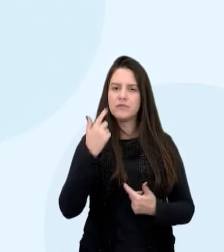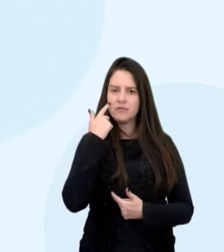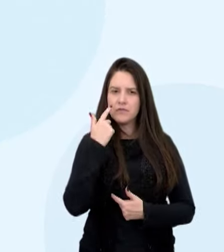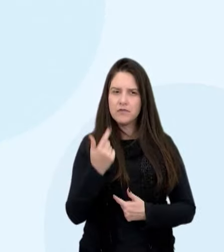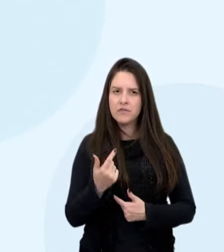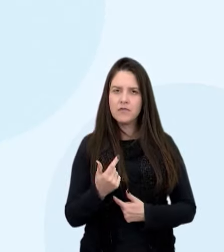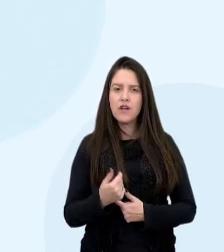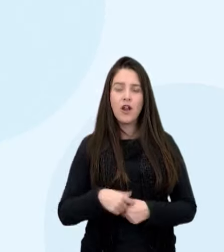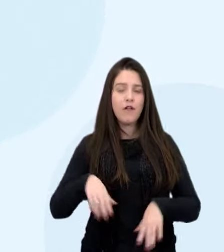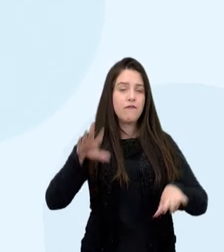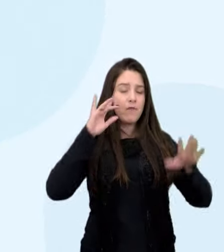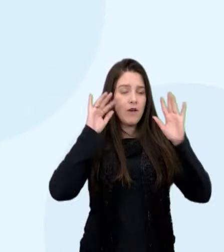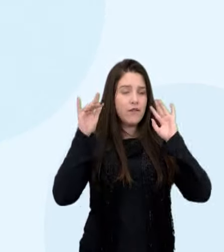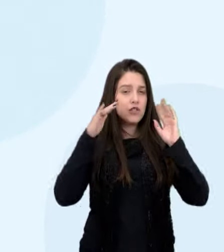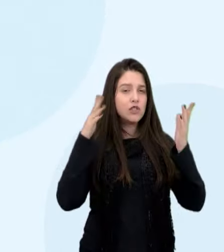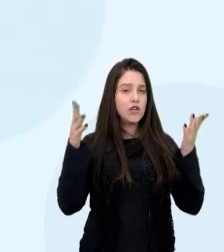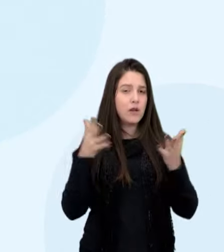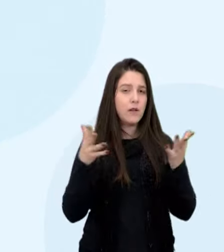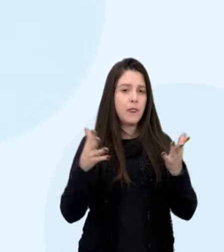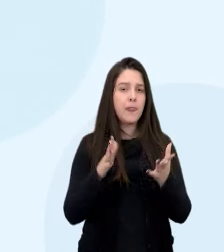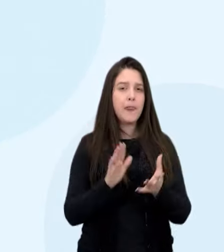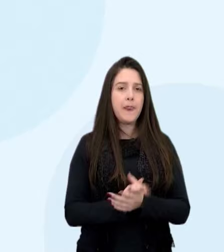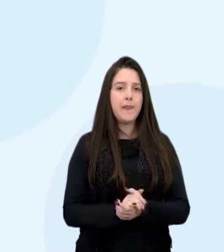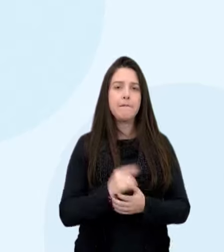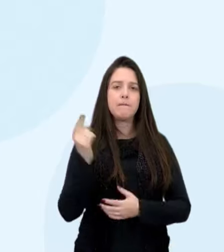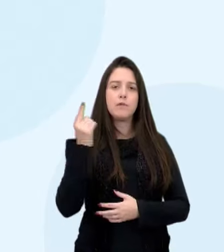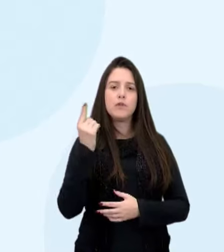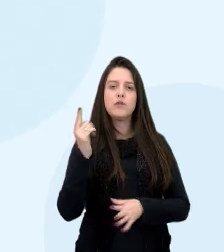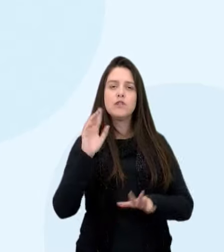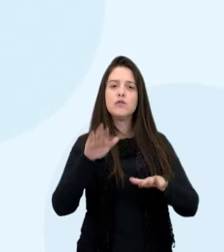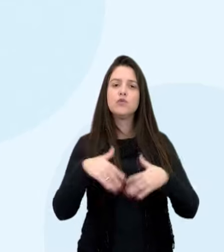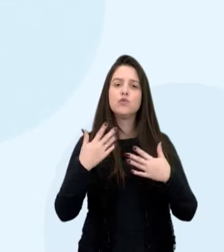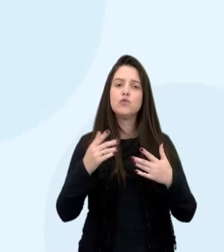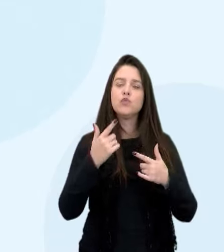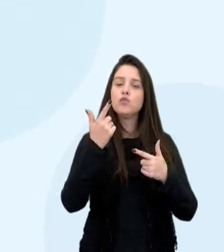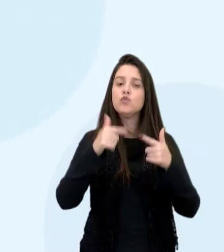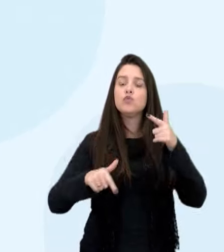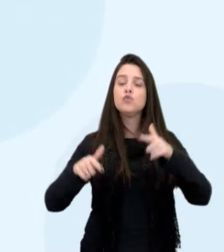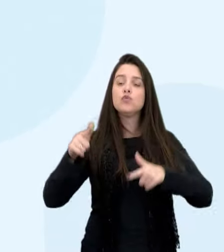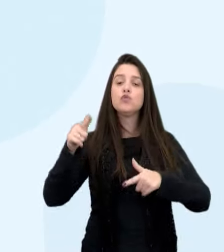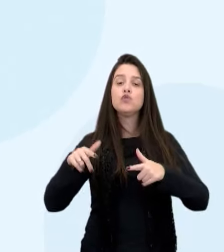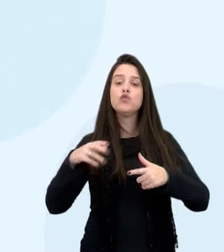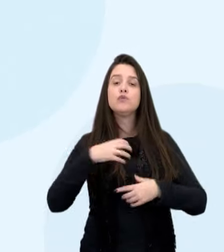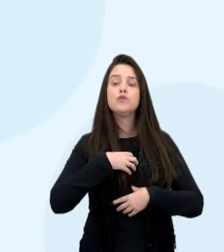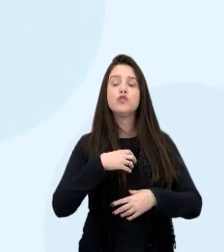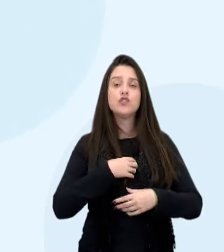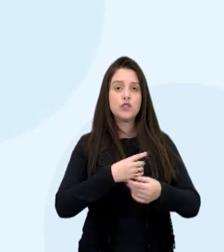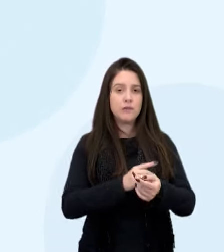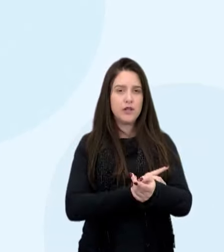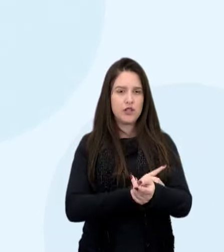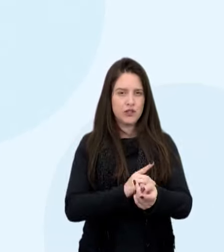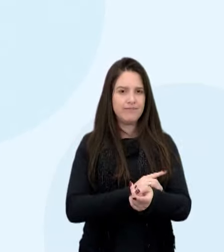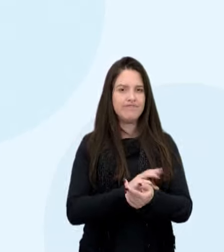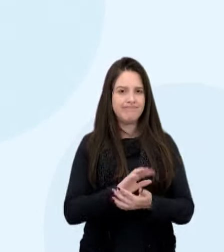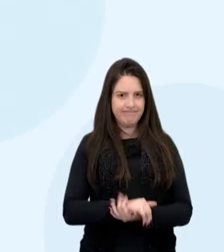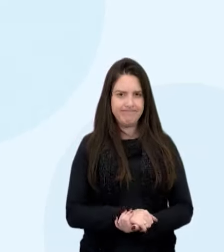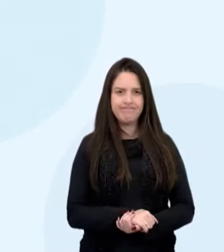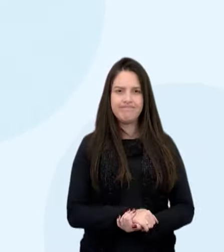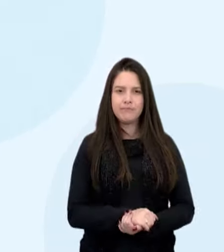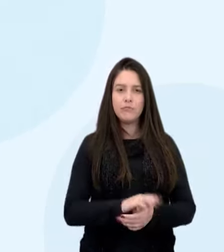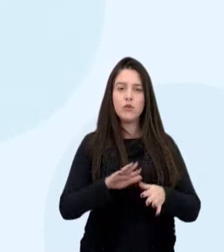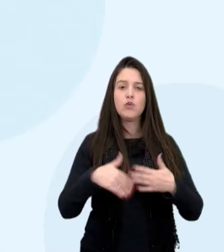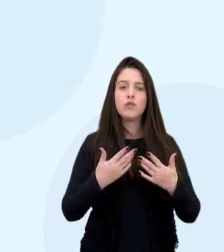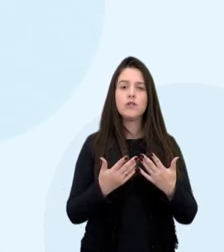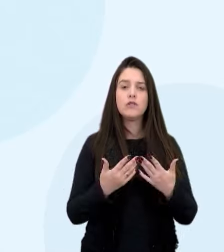Vamos refletir agora? É isso aí. A primeira é: quais os outros tipos de diabetes?